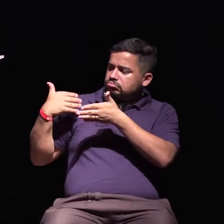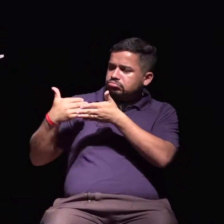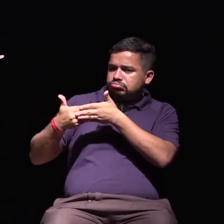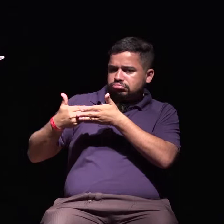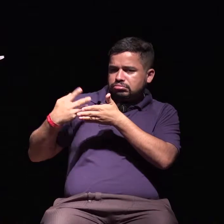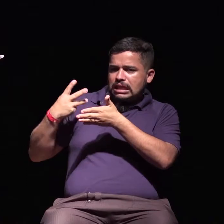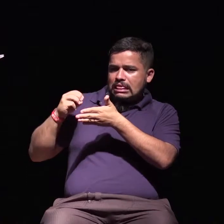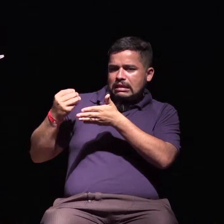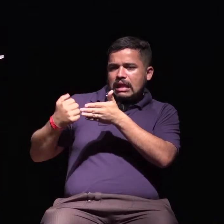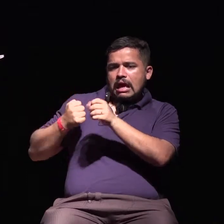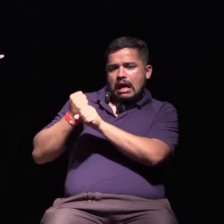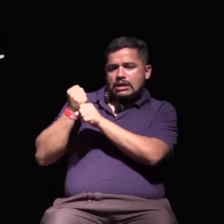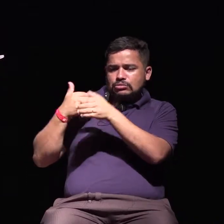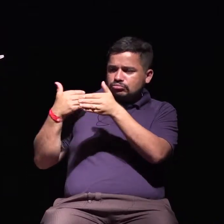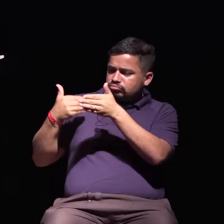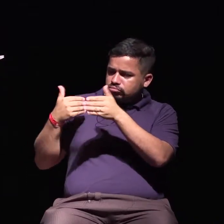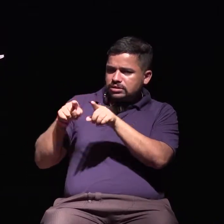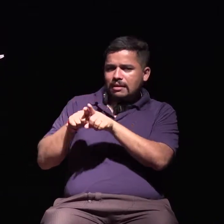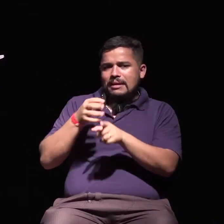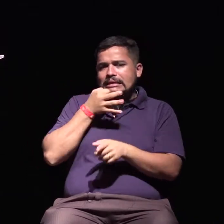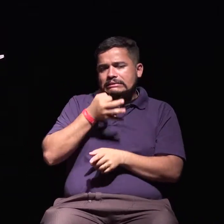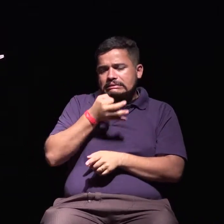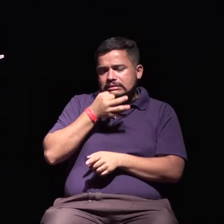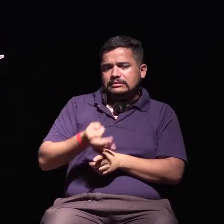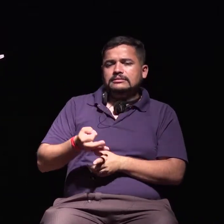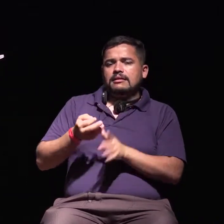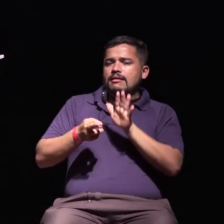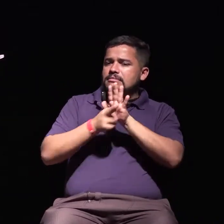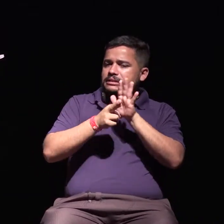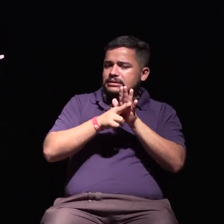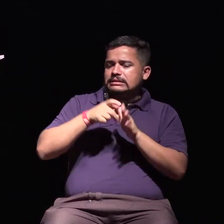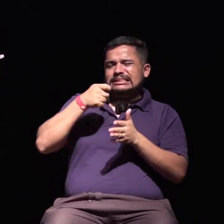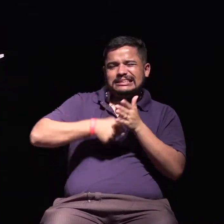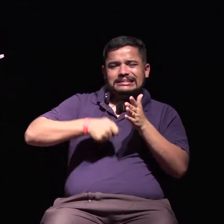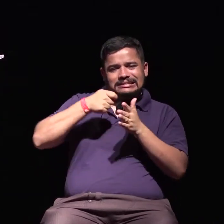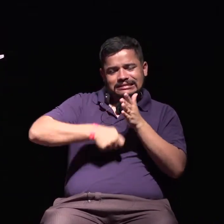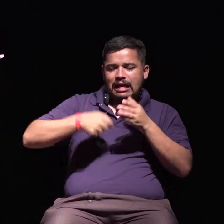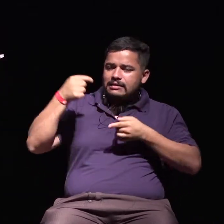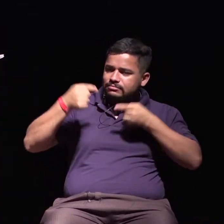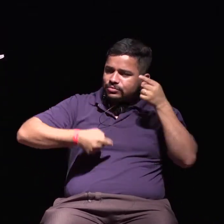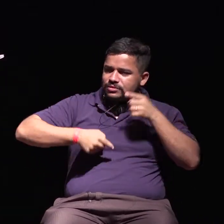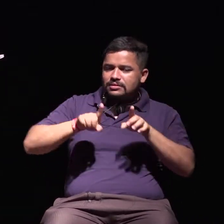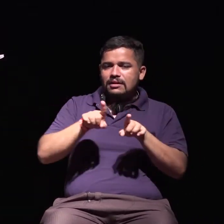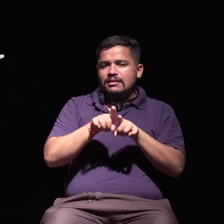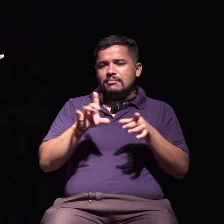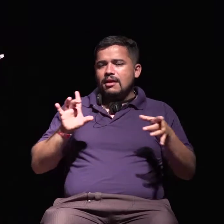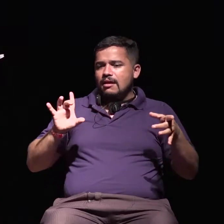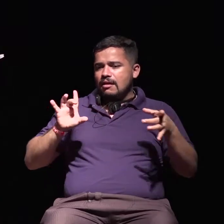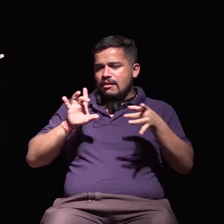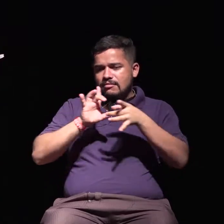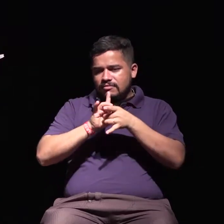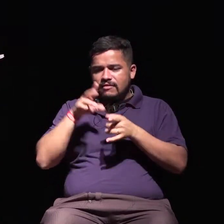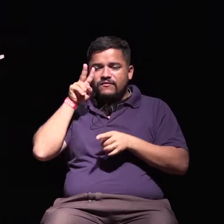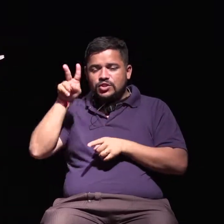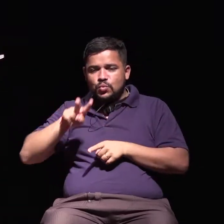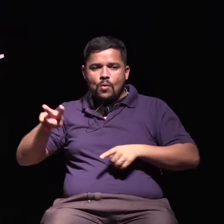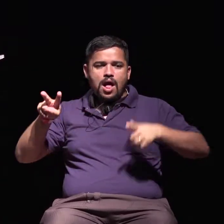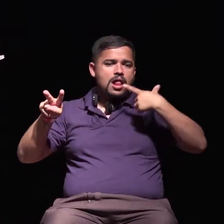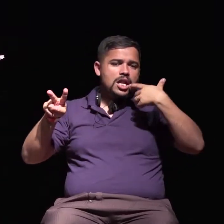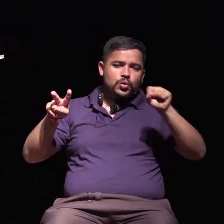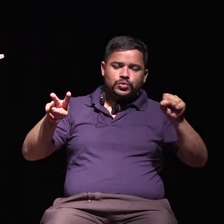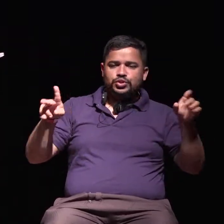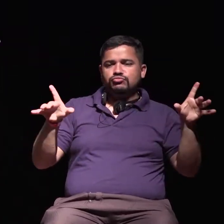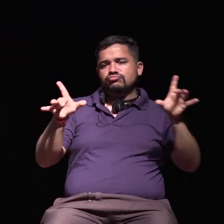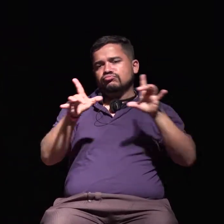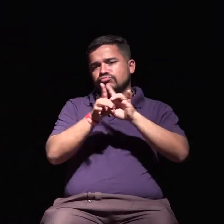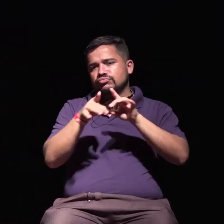A crítica à representação, a insistência na política, a fusão do visual com o linguístico, o impulso a